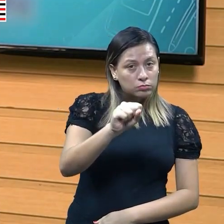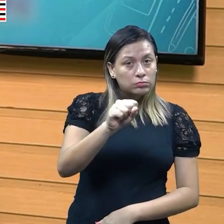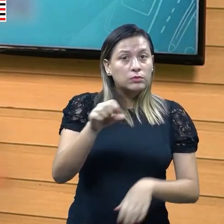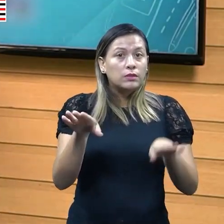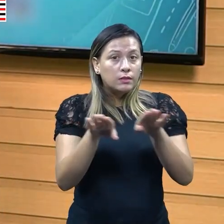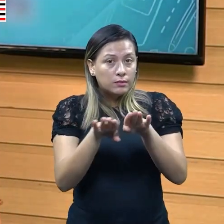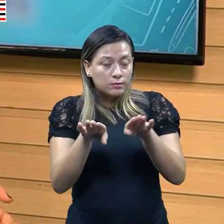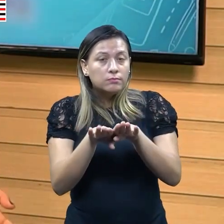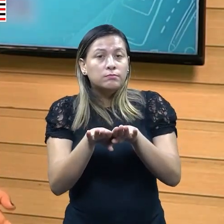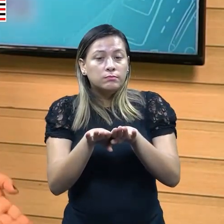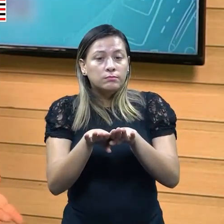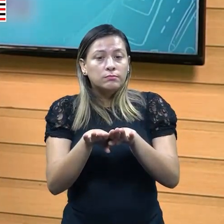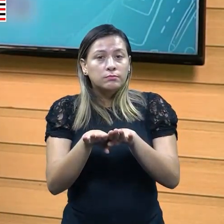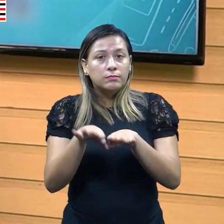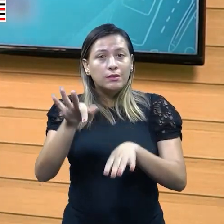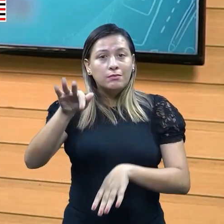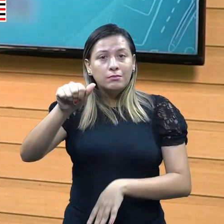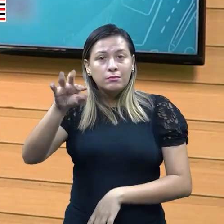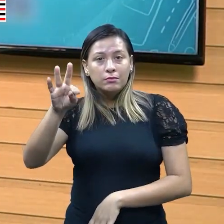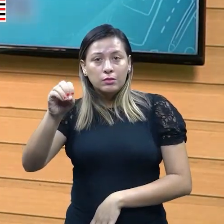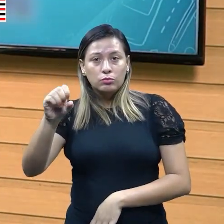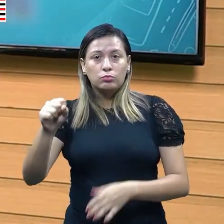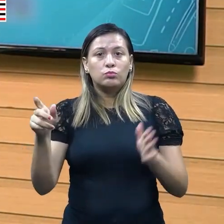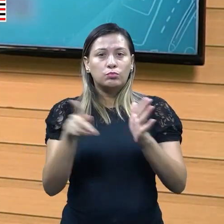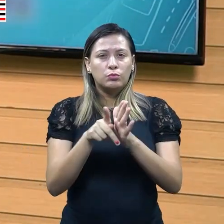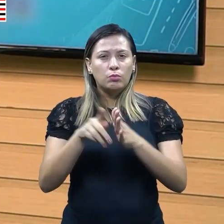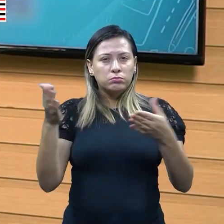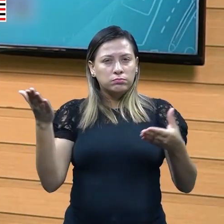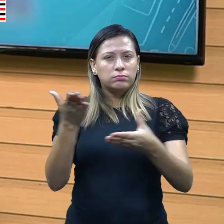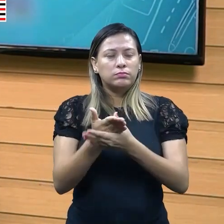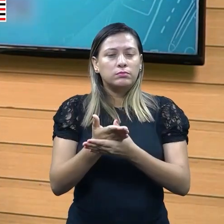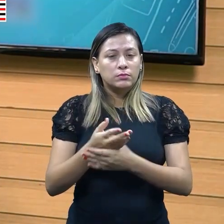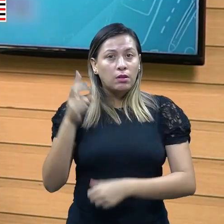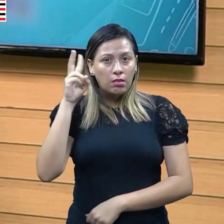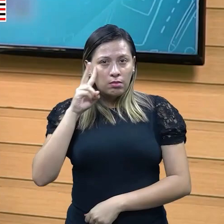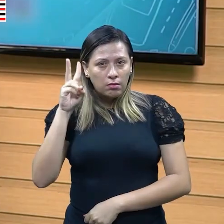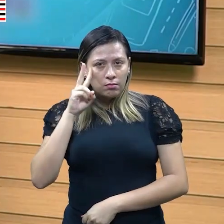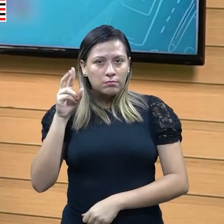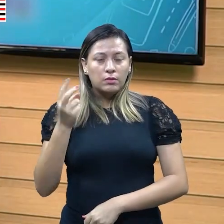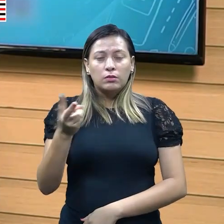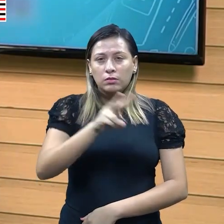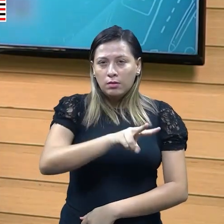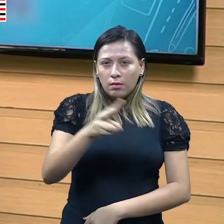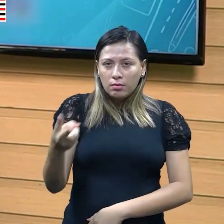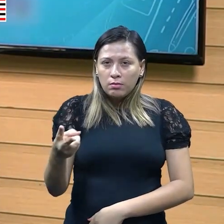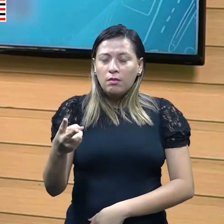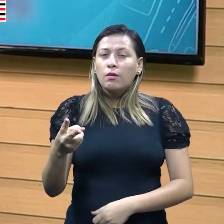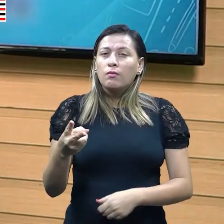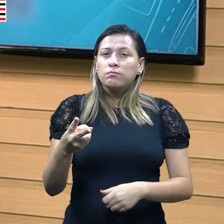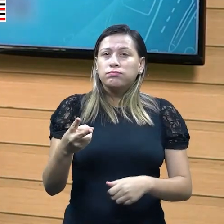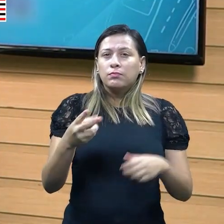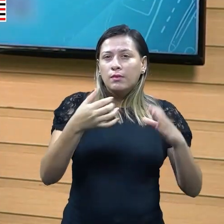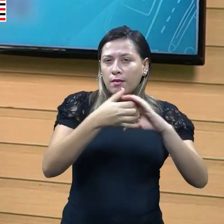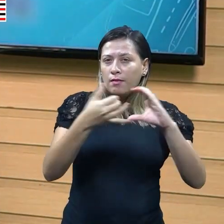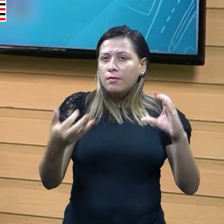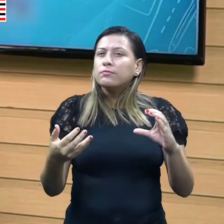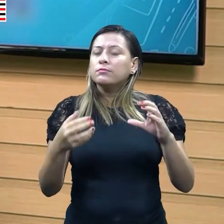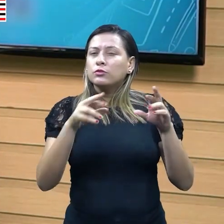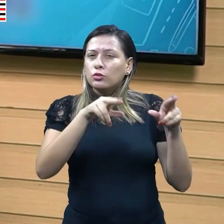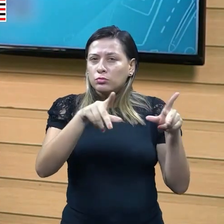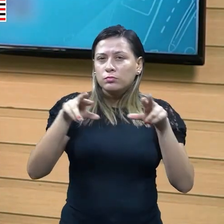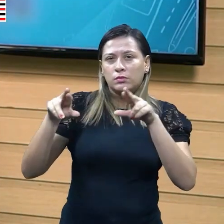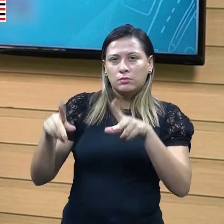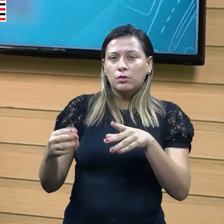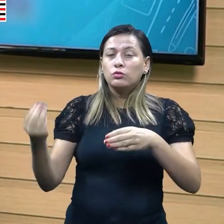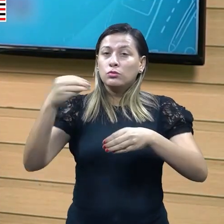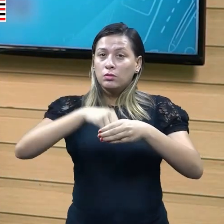e fatos do processo. Lembrando, tá? Cada um tem a sua diferença, né? Dentro